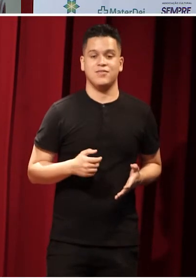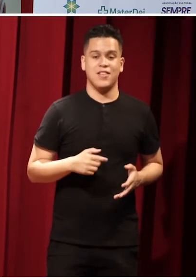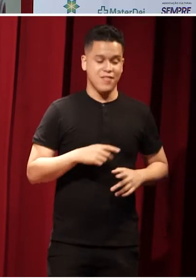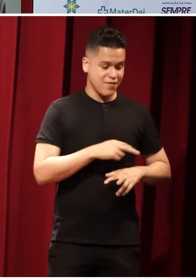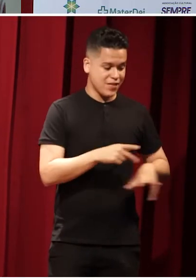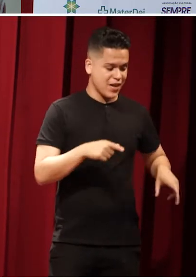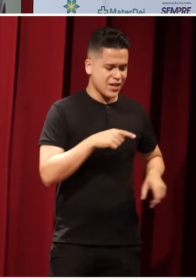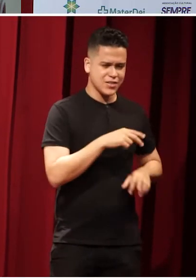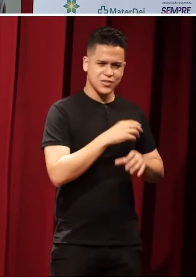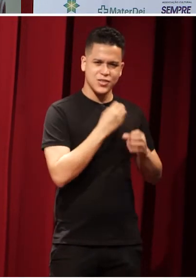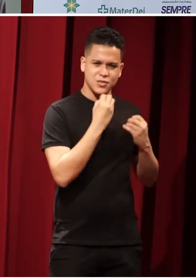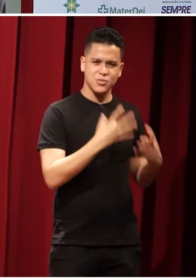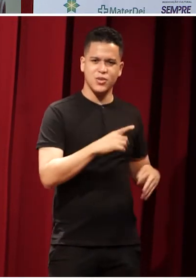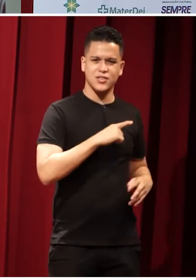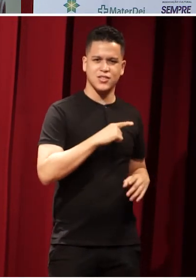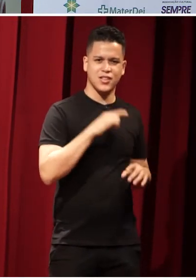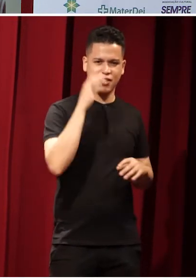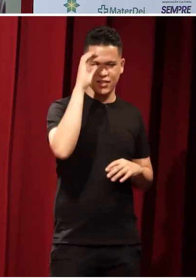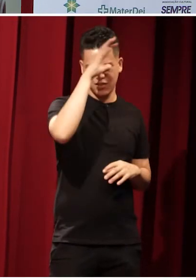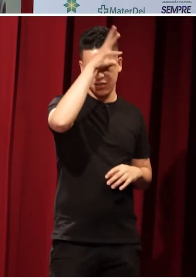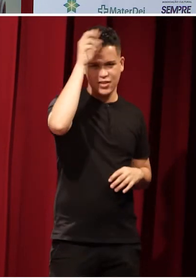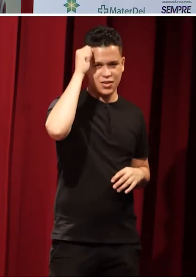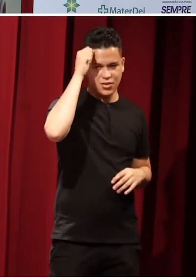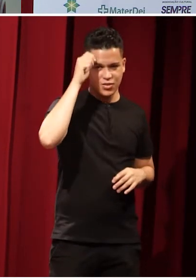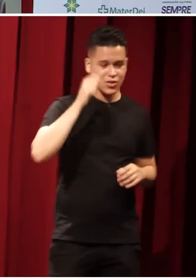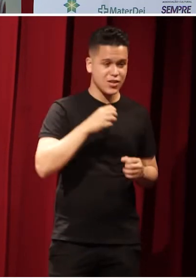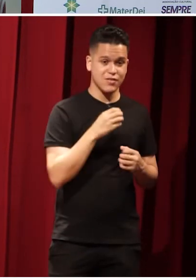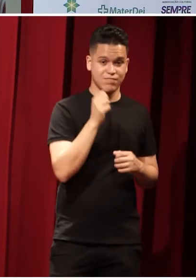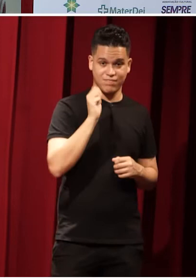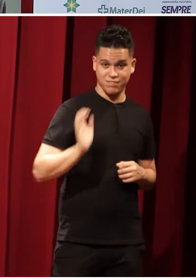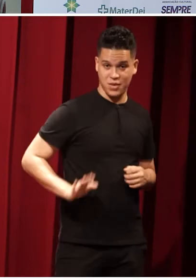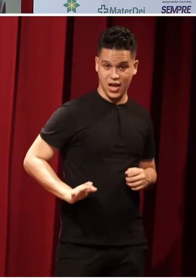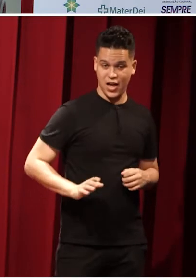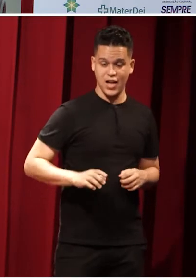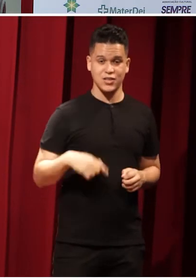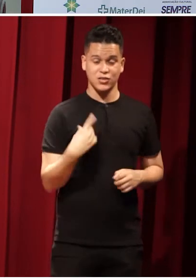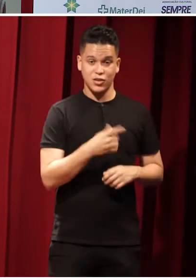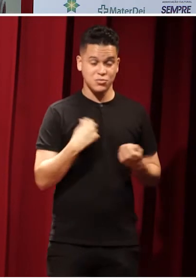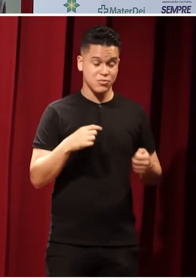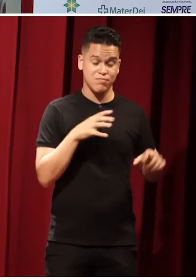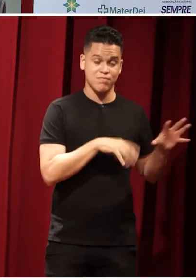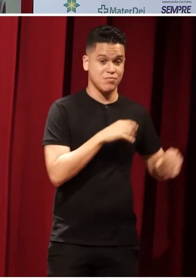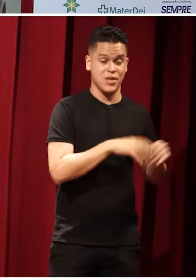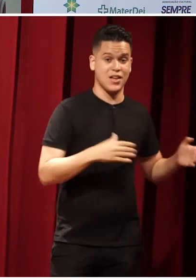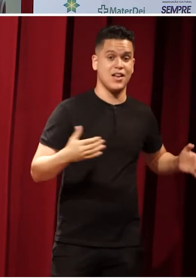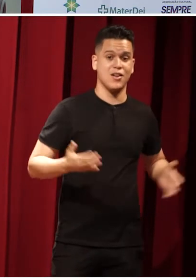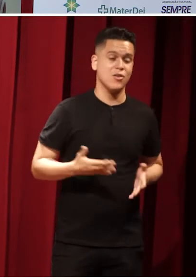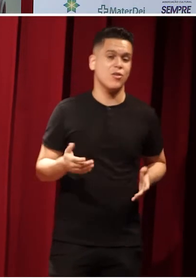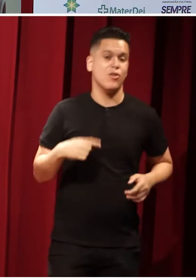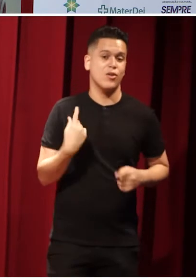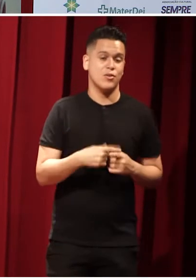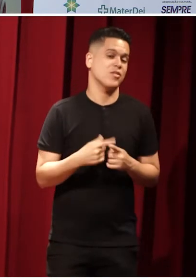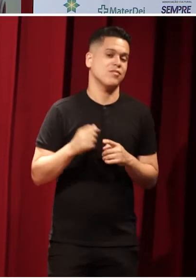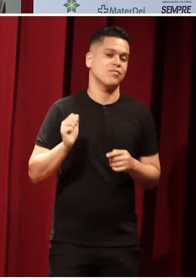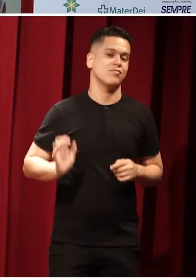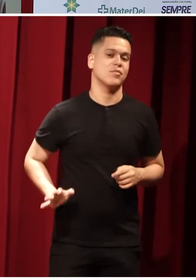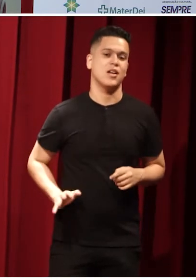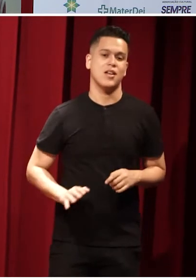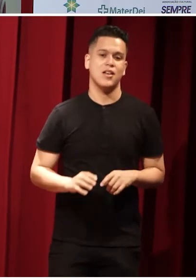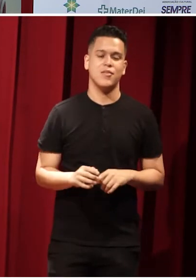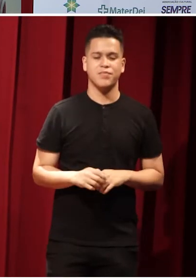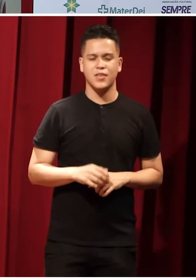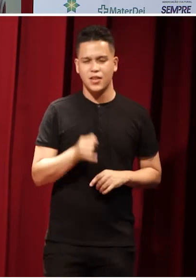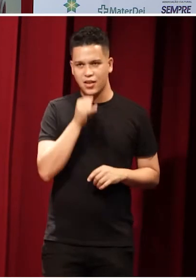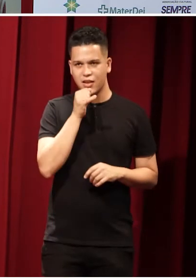recursos minerais e agrícolas relativamente baratos, acumular com isso. Aliás, o